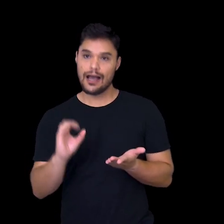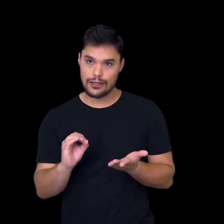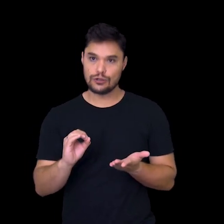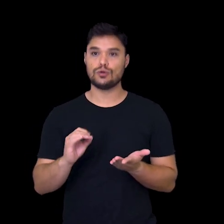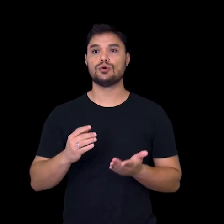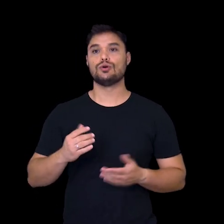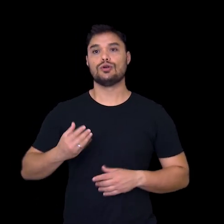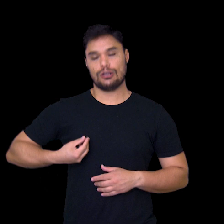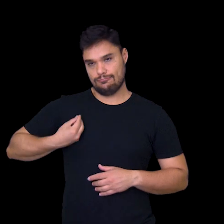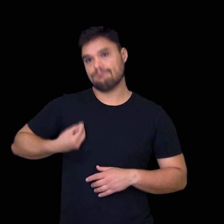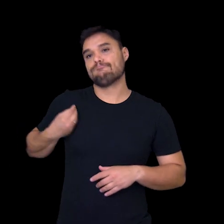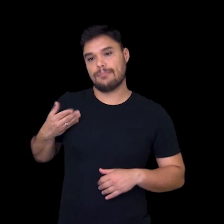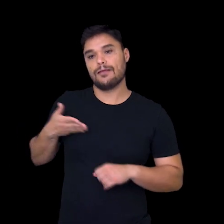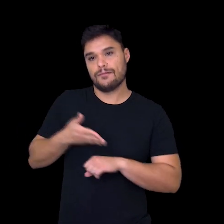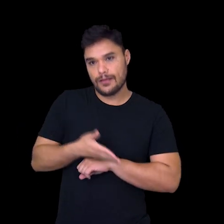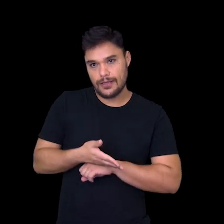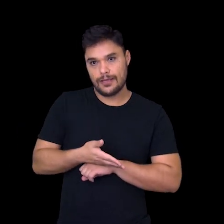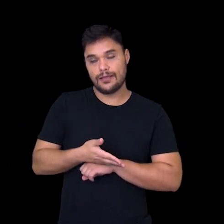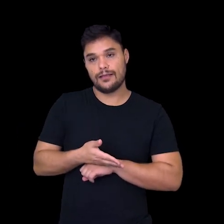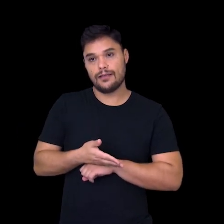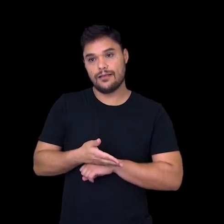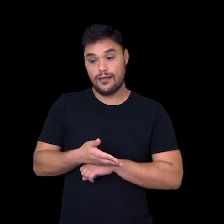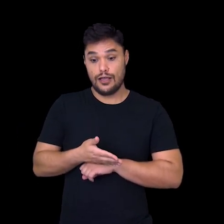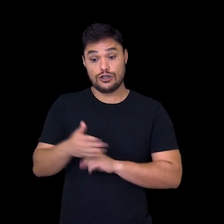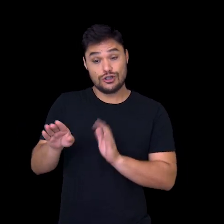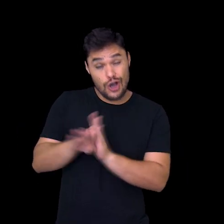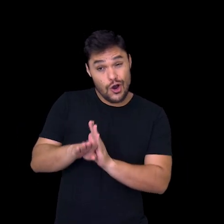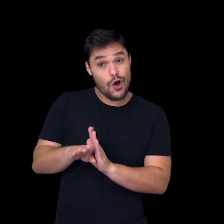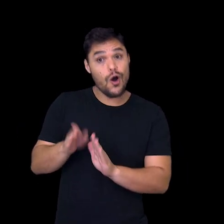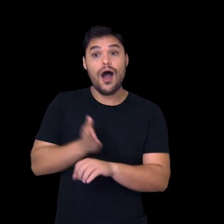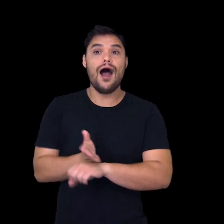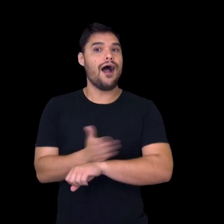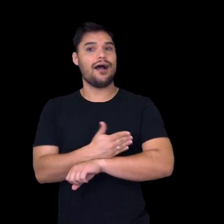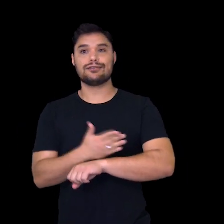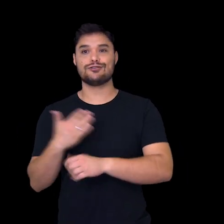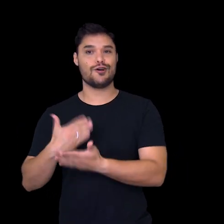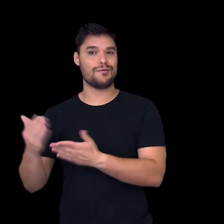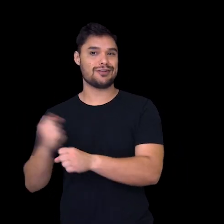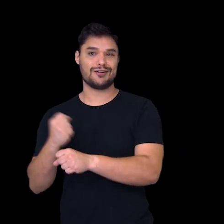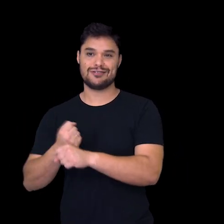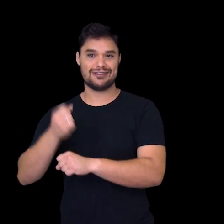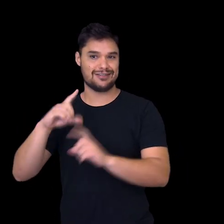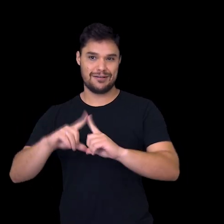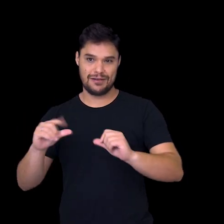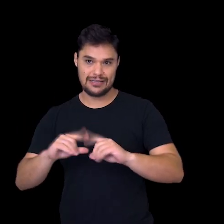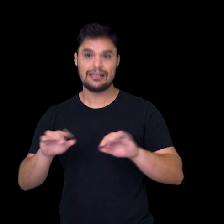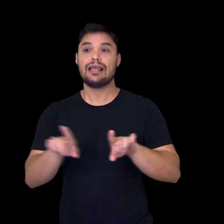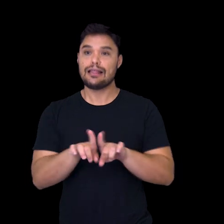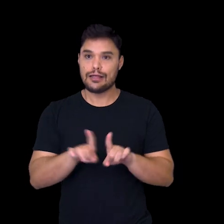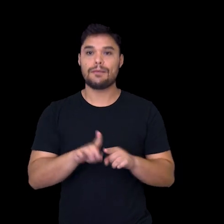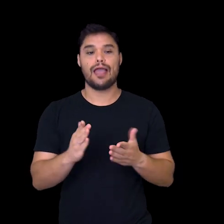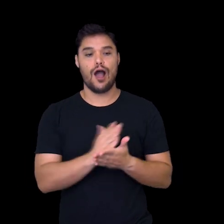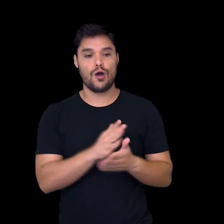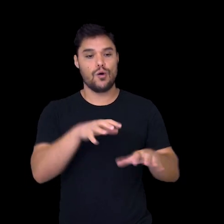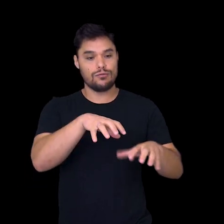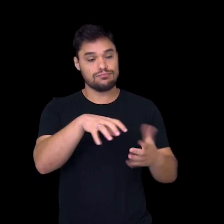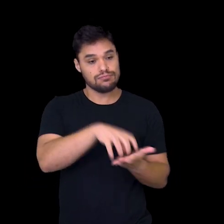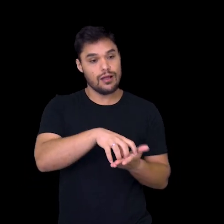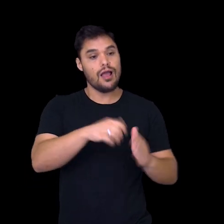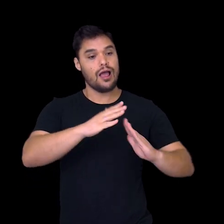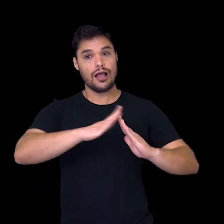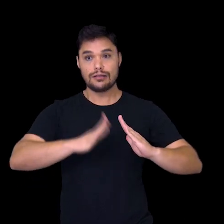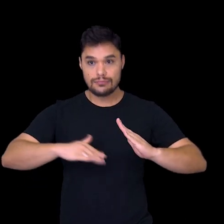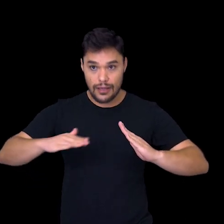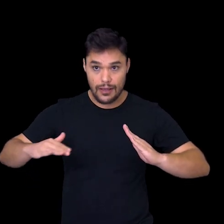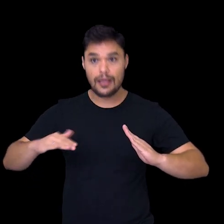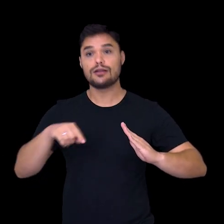estão aqui também desde antes da construção da capital e que permanecem, mas a gente tem terreiros também que estão